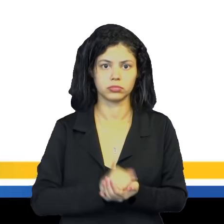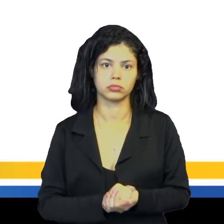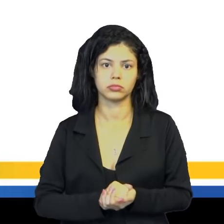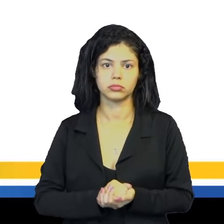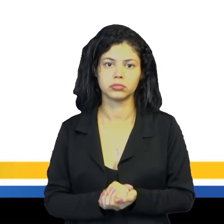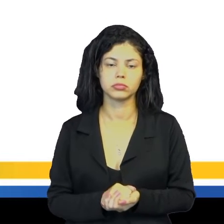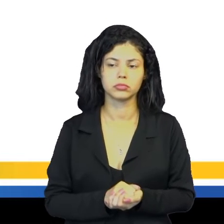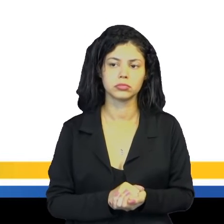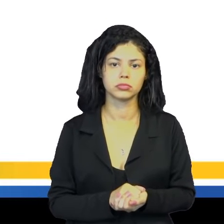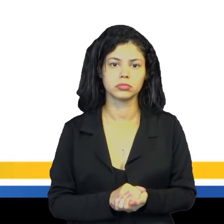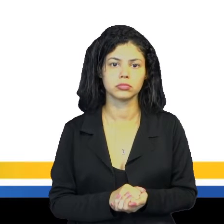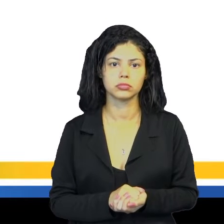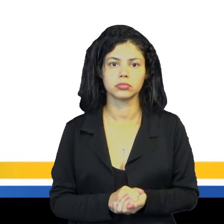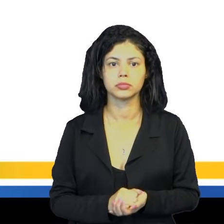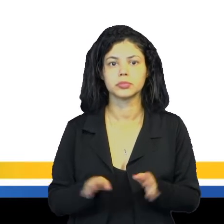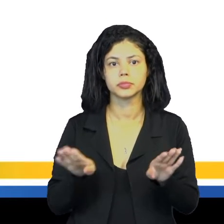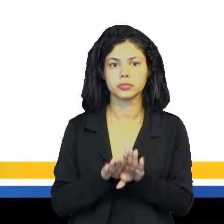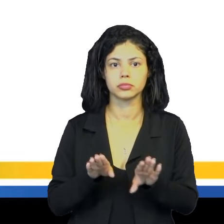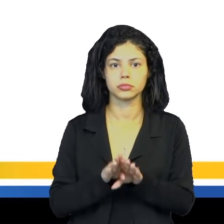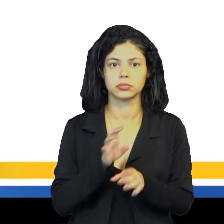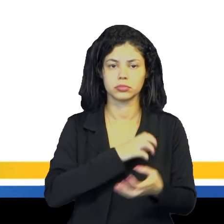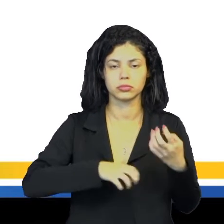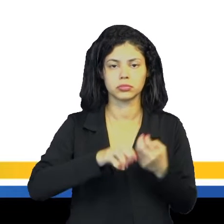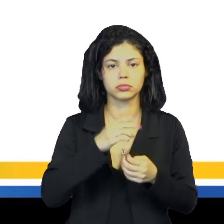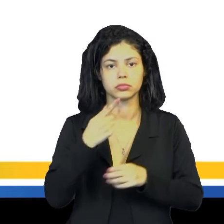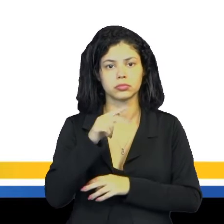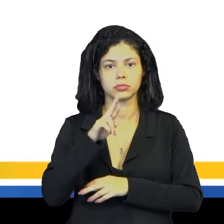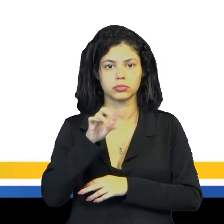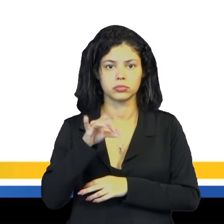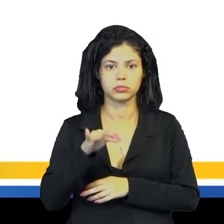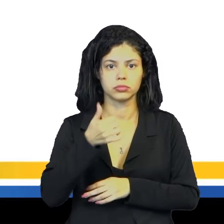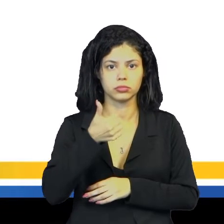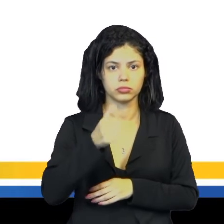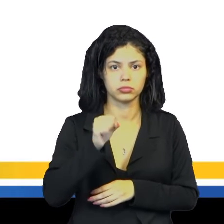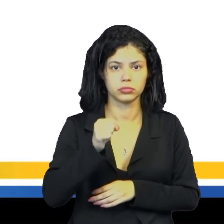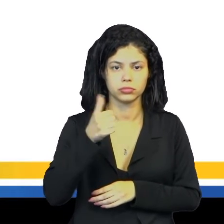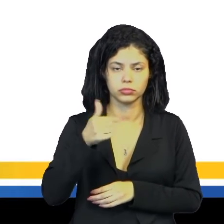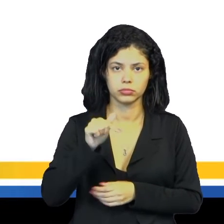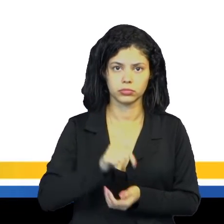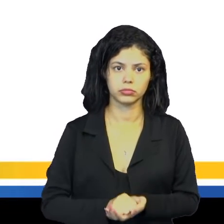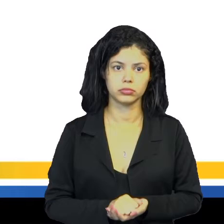em 1798, e a Revolução Pernambucana, de